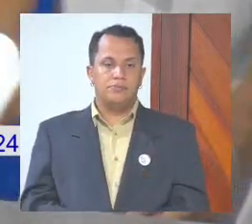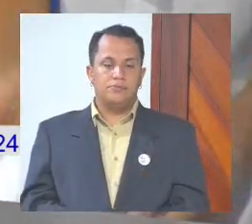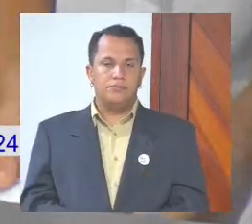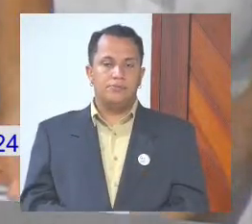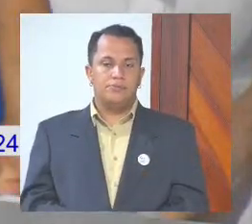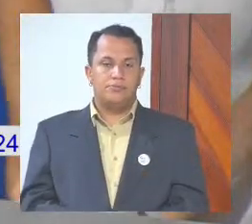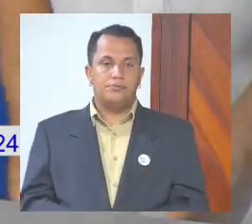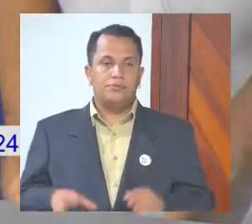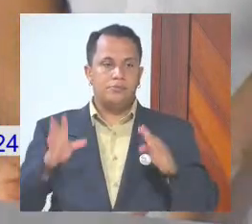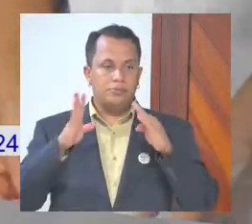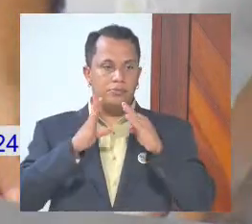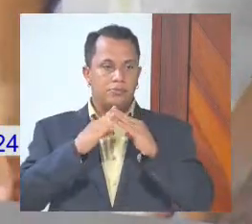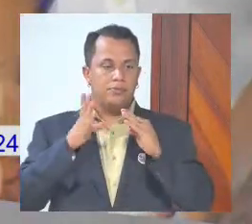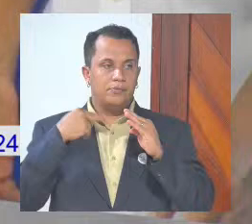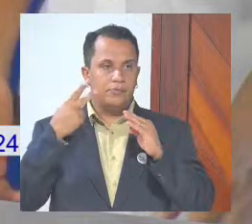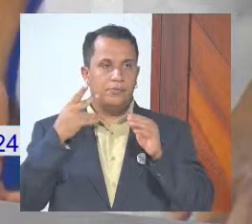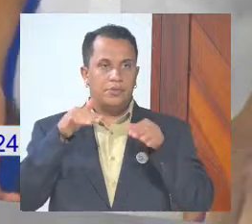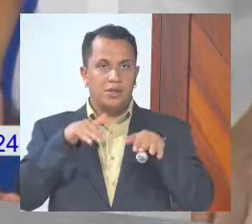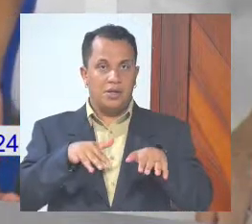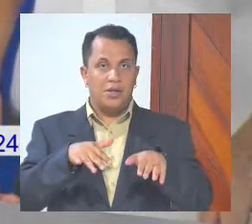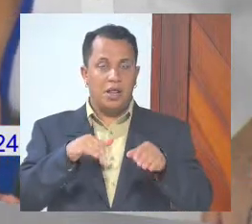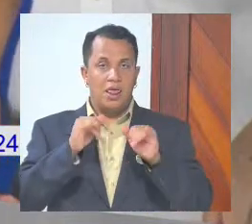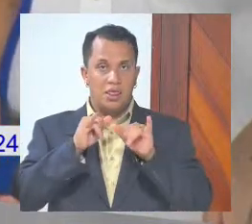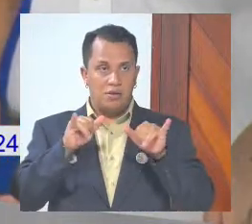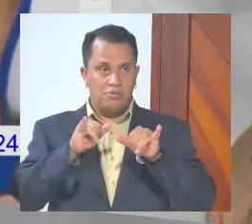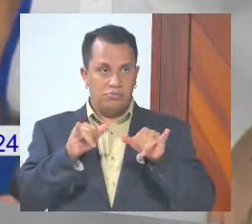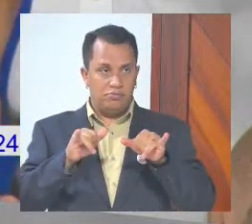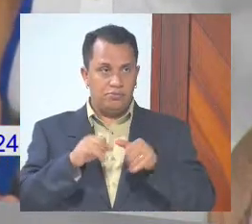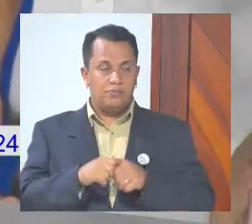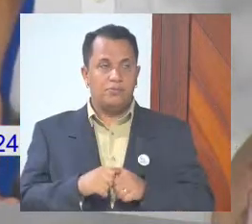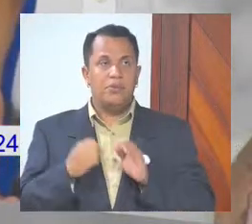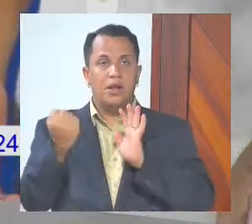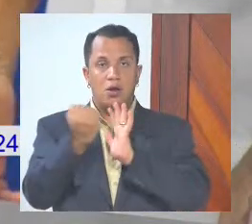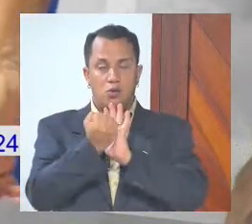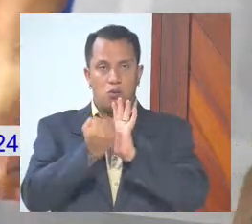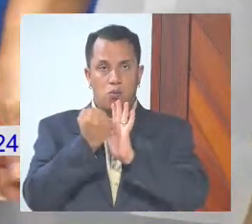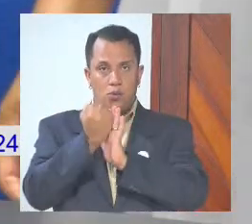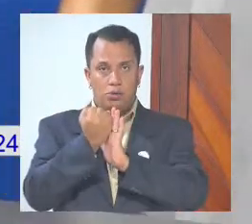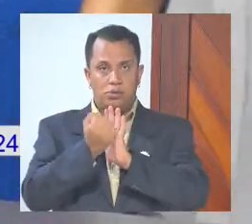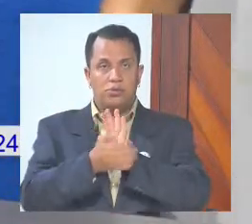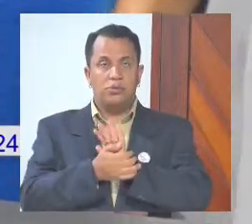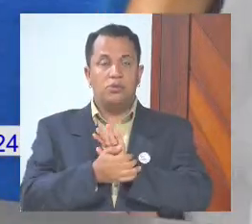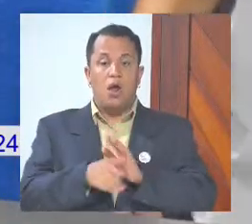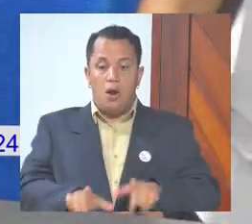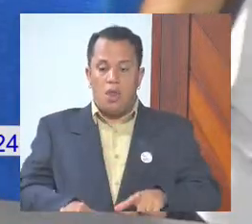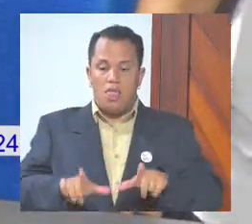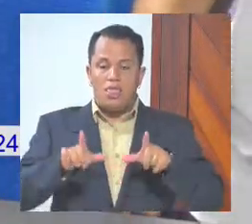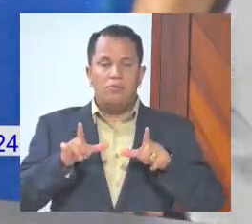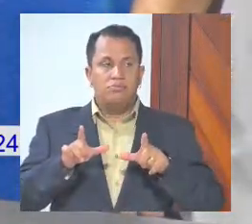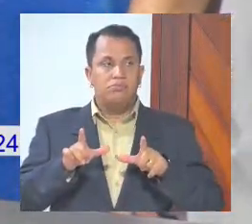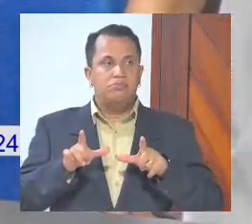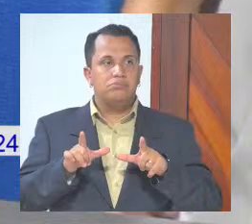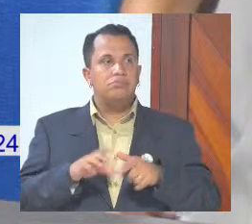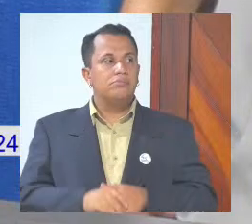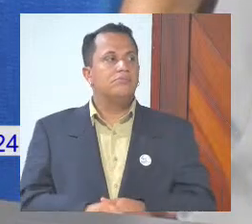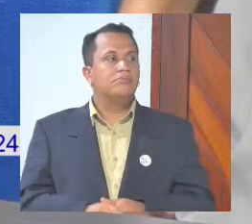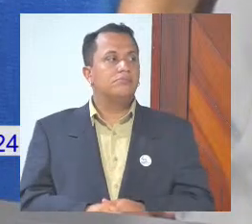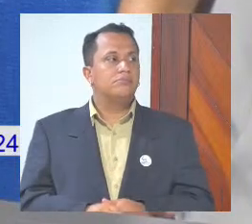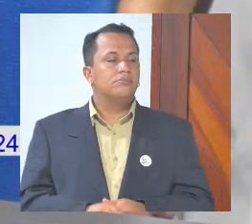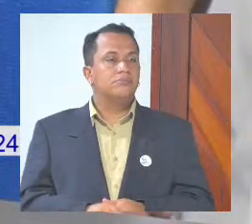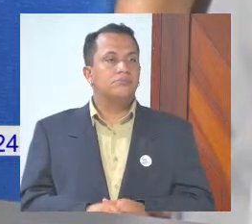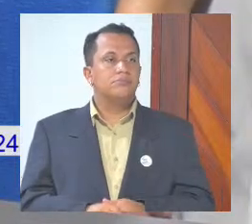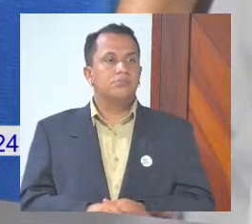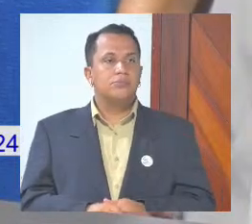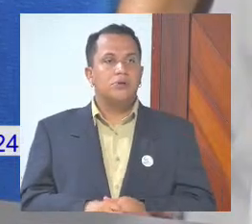A Câmara Municipal de Pinheiro decreta: fica outorgado o título de cidadão pinheirense